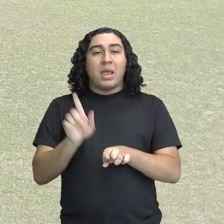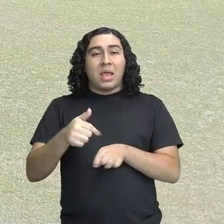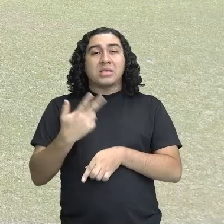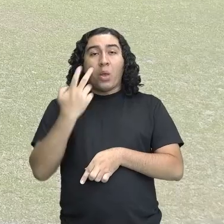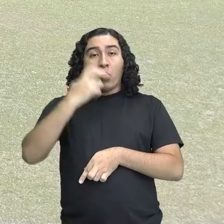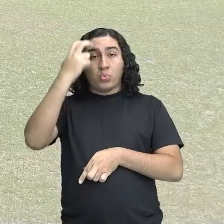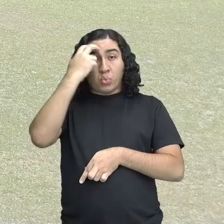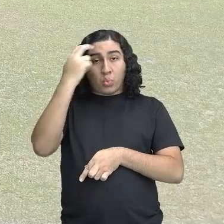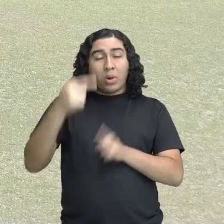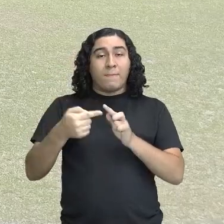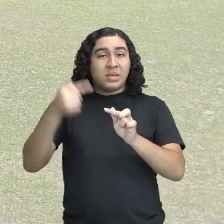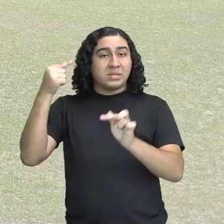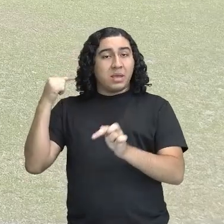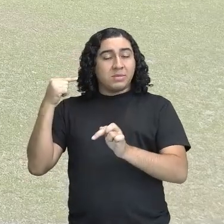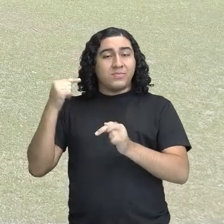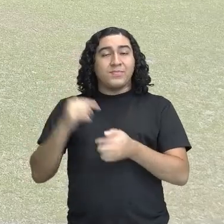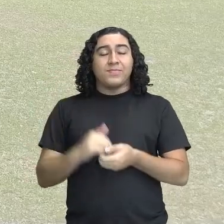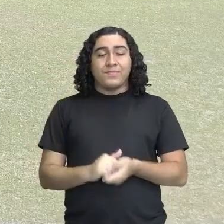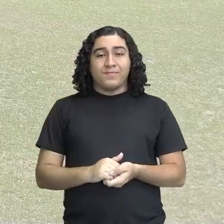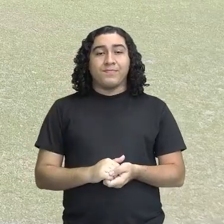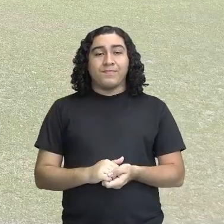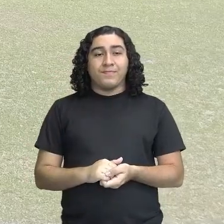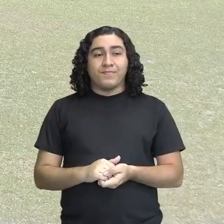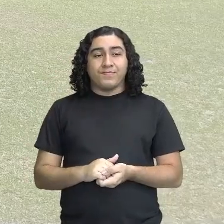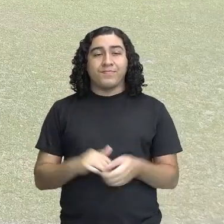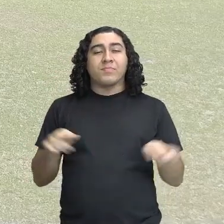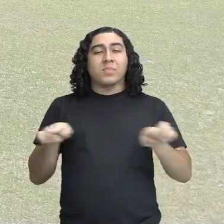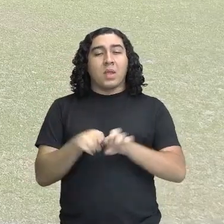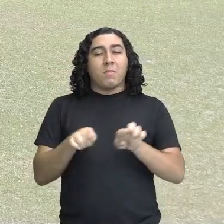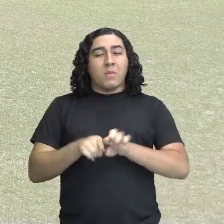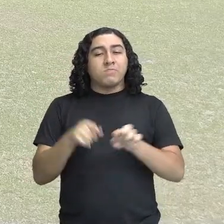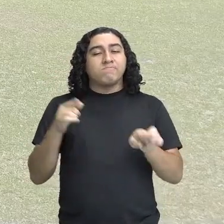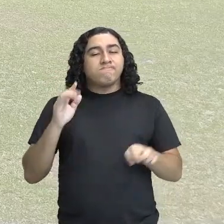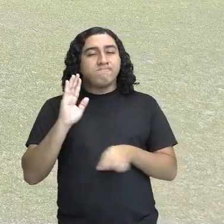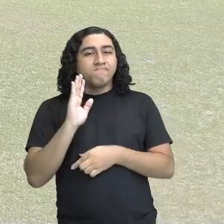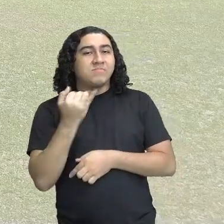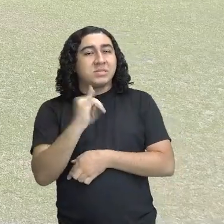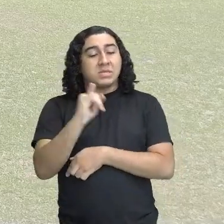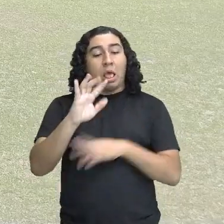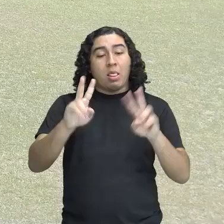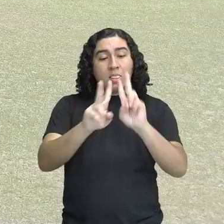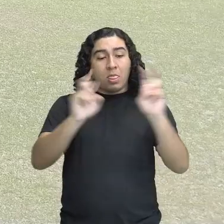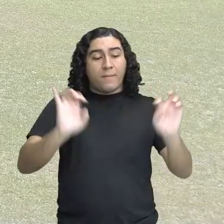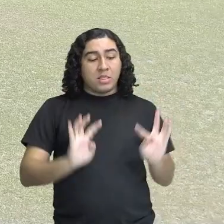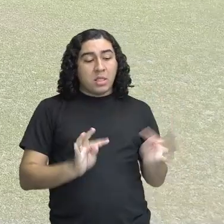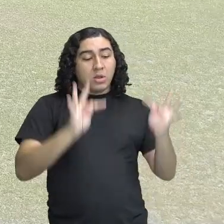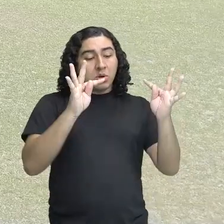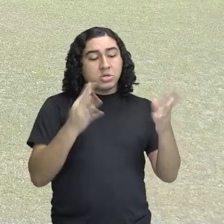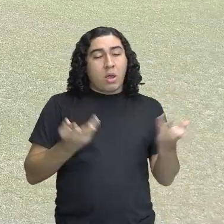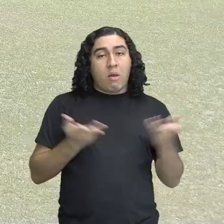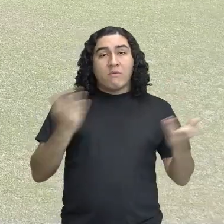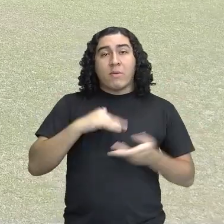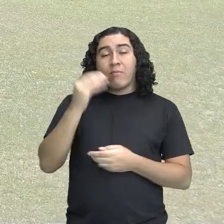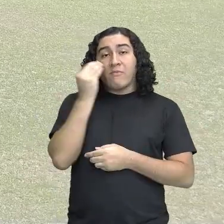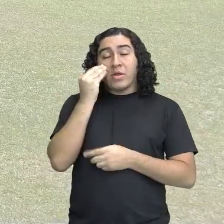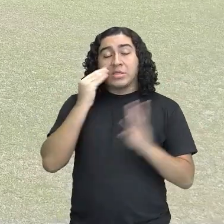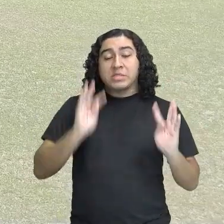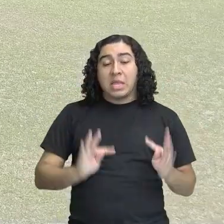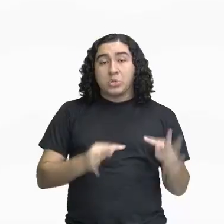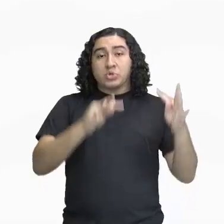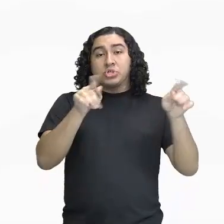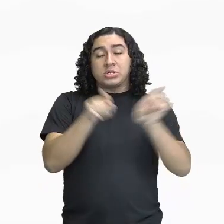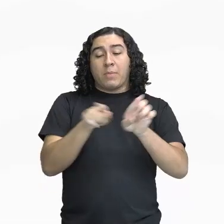costumes ancestrais. Exatamente. E aí nós vimos, então, já que a gente está falando de tecnologia, né, vamos ver, então, as tecnologias